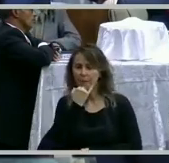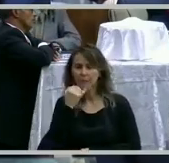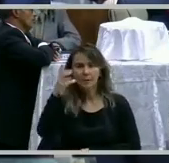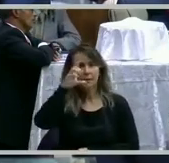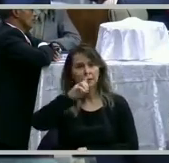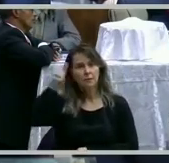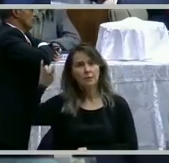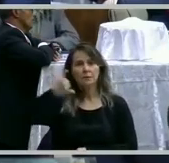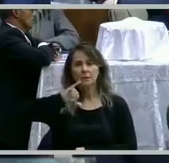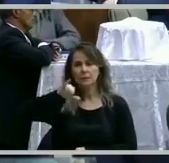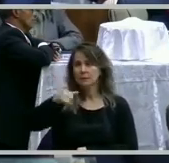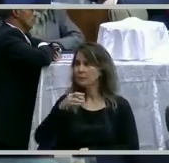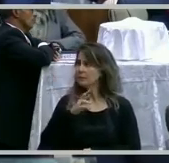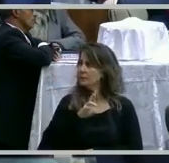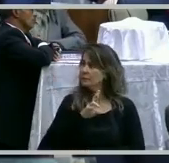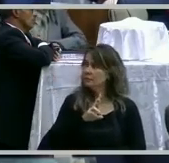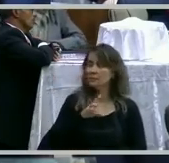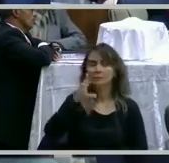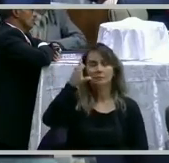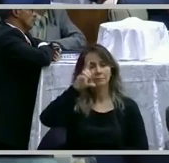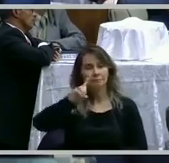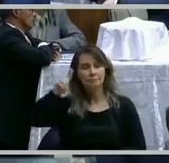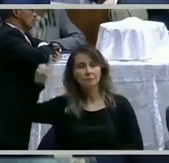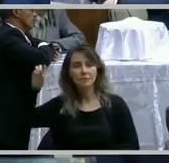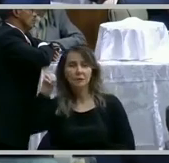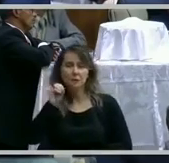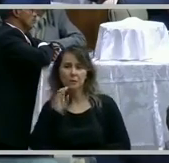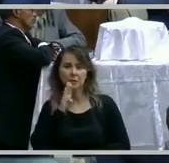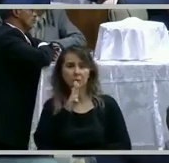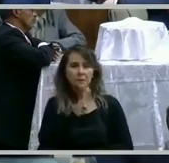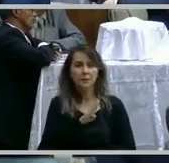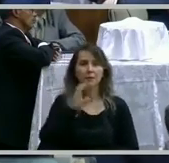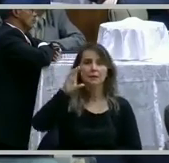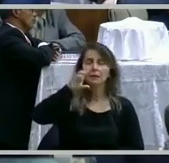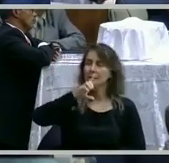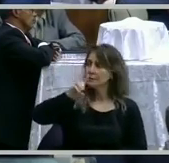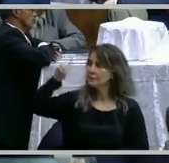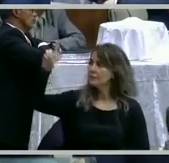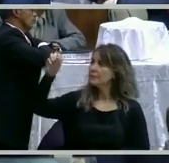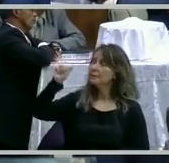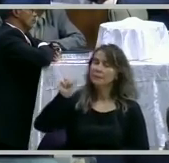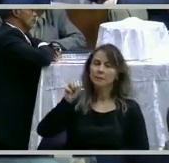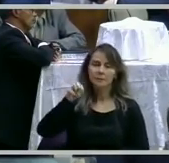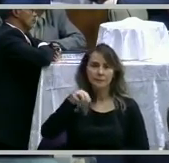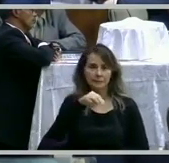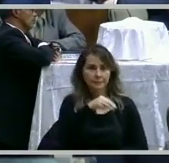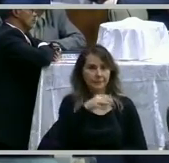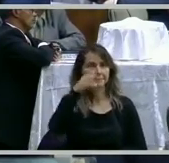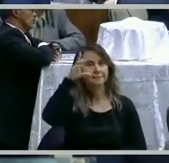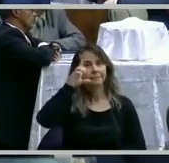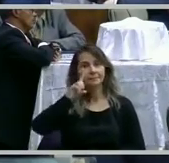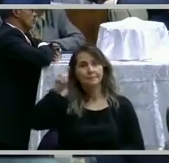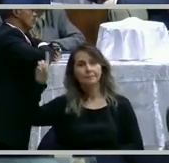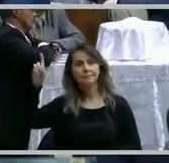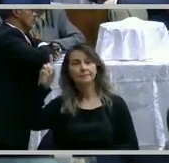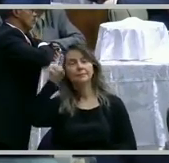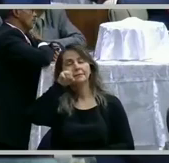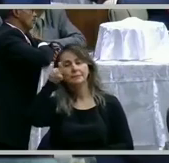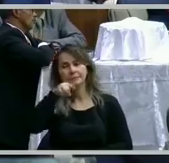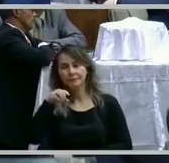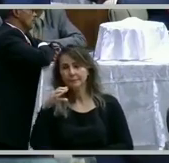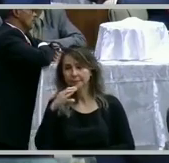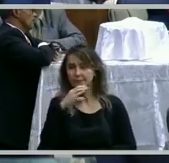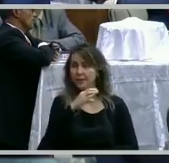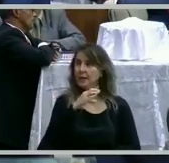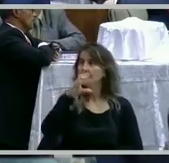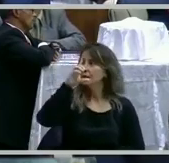de Jeremias, o Deus de Obadias, o Deus de Amós, o Deus de Zacarias,